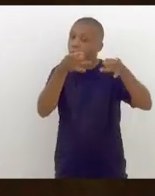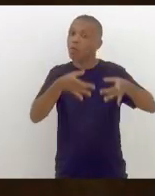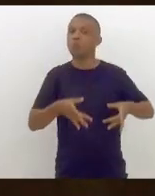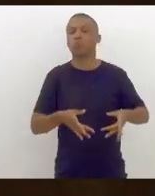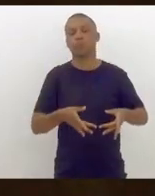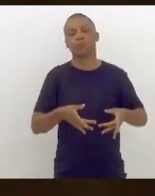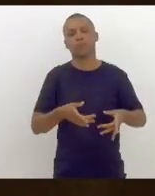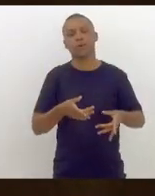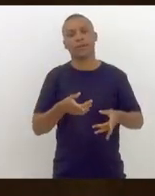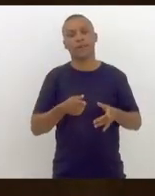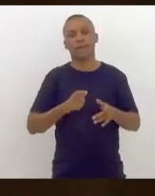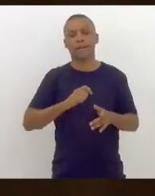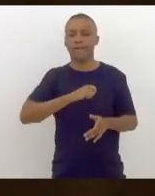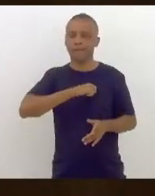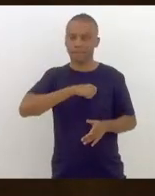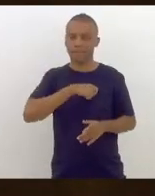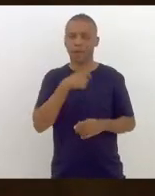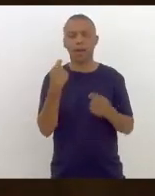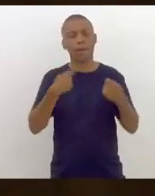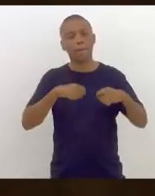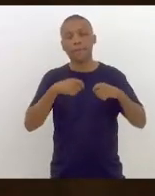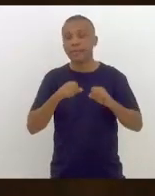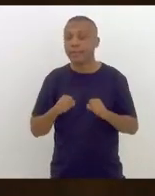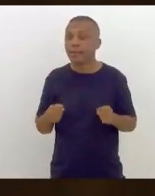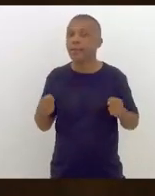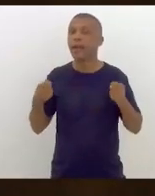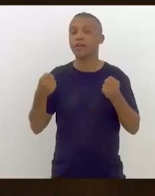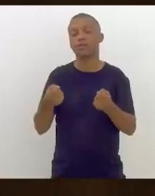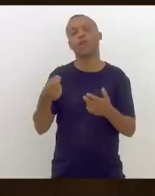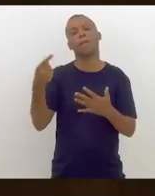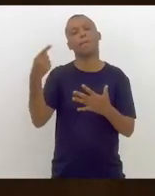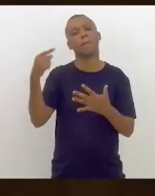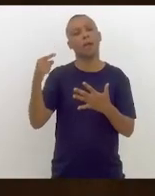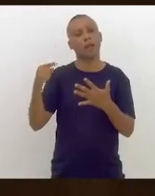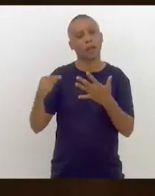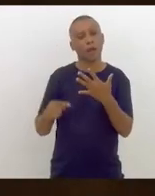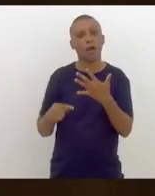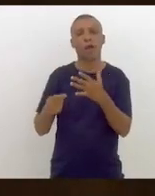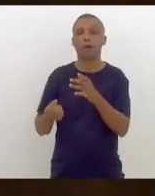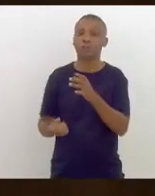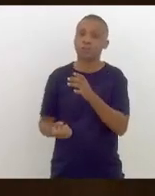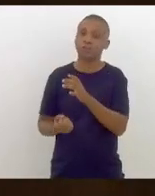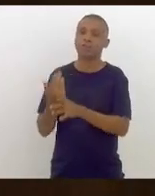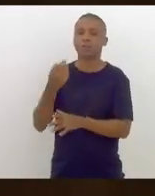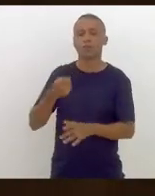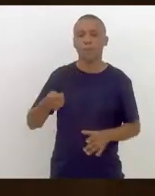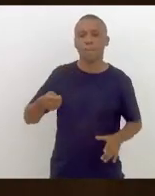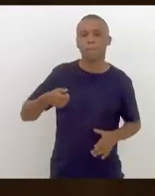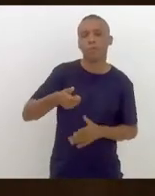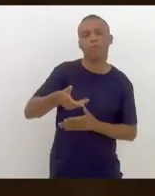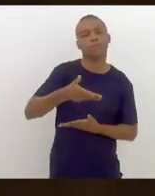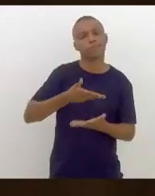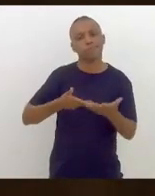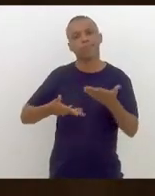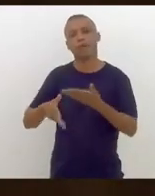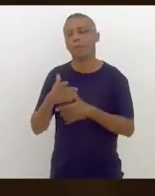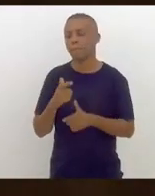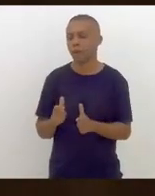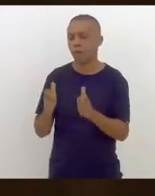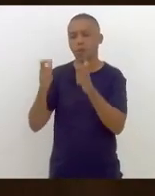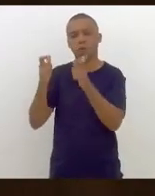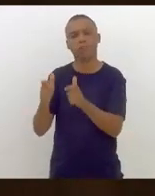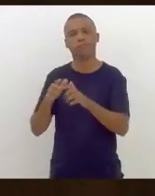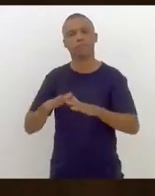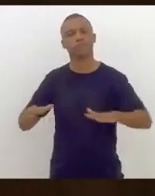colocada Mas ela tem que garantir entre outras coisas a geração de benefícios para a localidade e